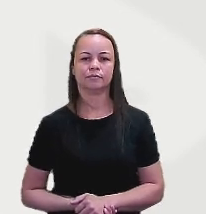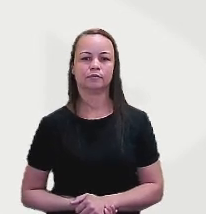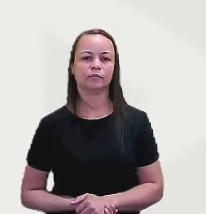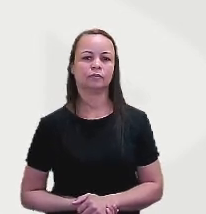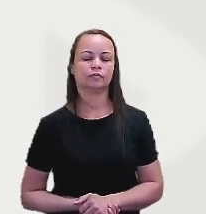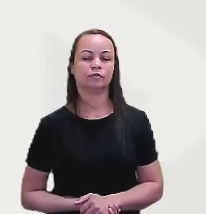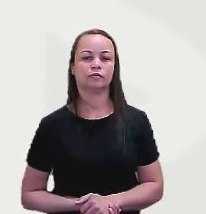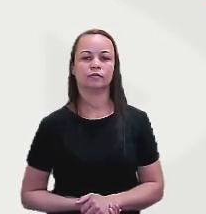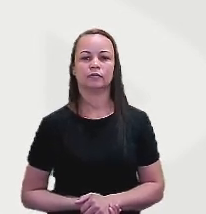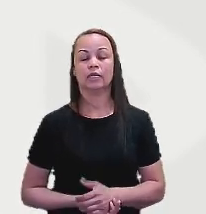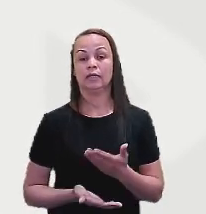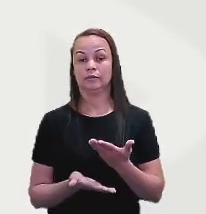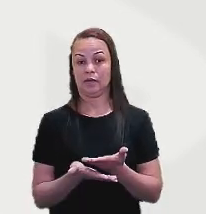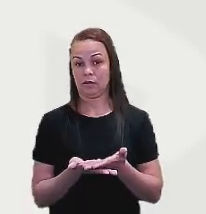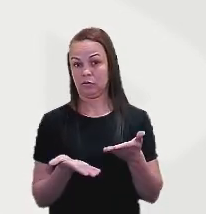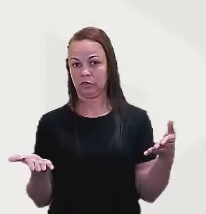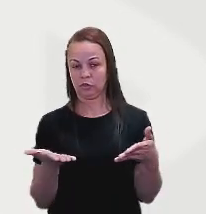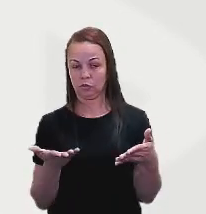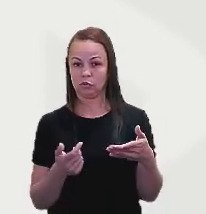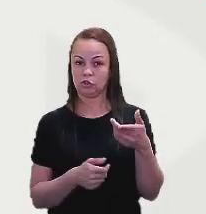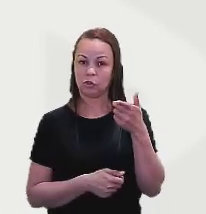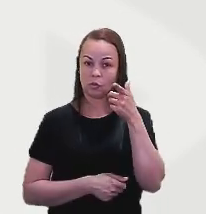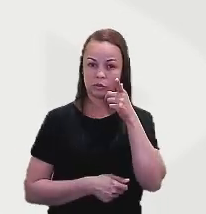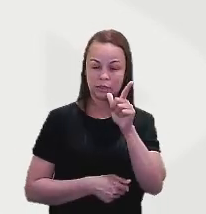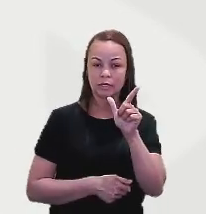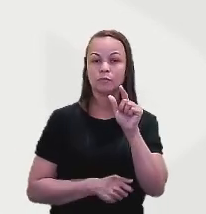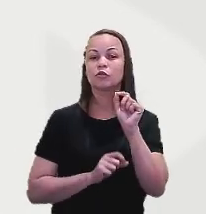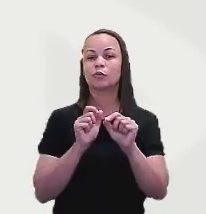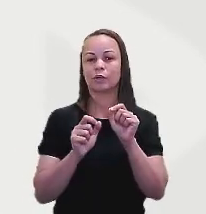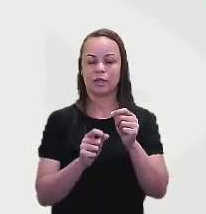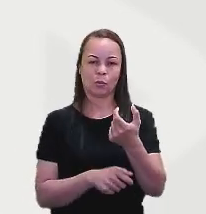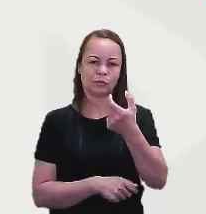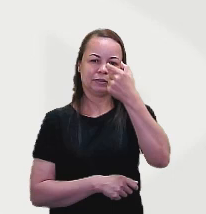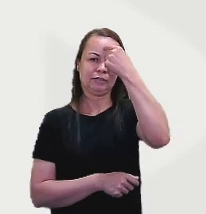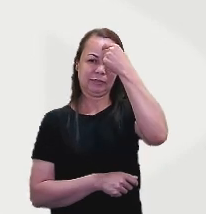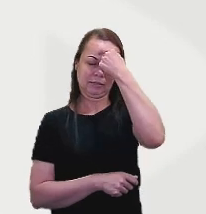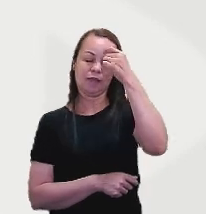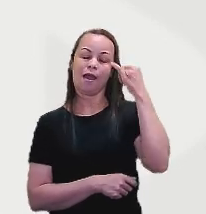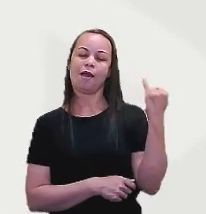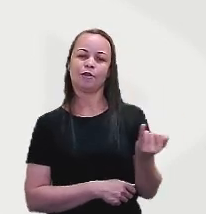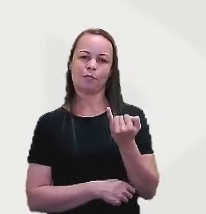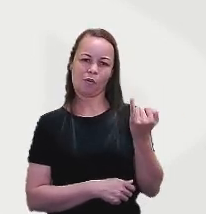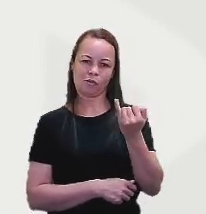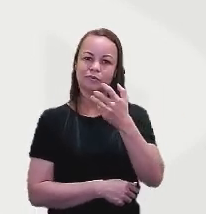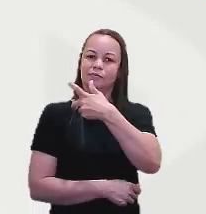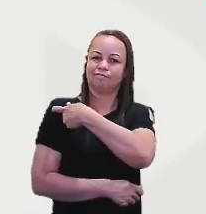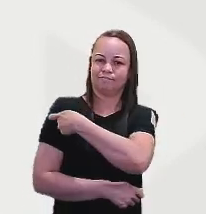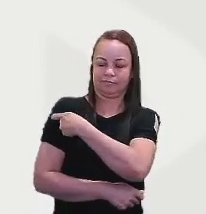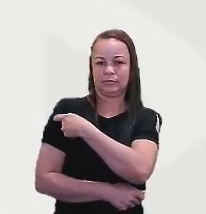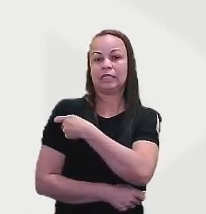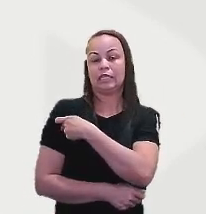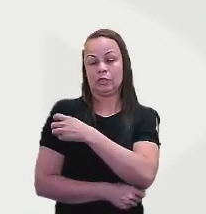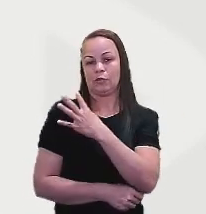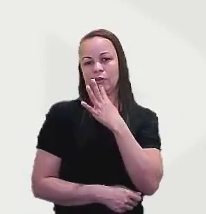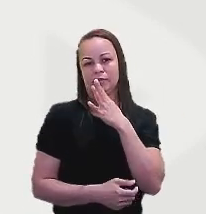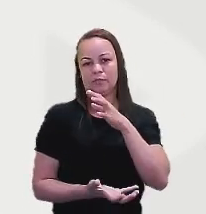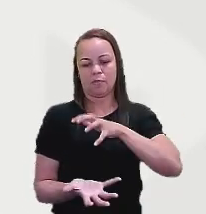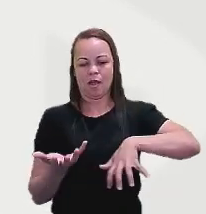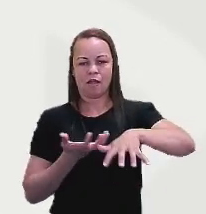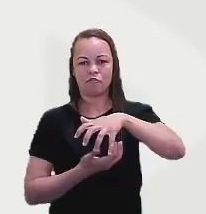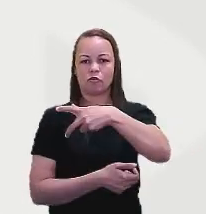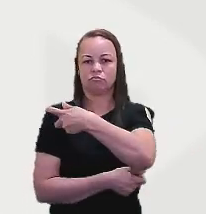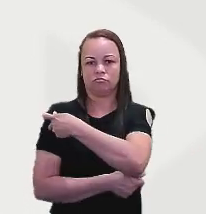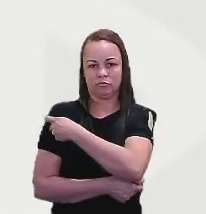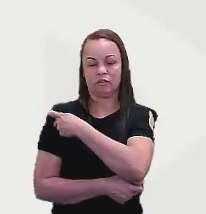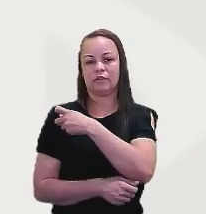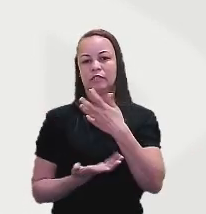Então, na aula de hoje a gente conseguiu se conscientizar, né, um pouquinho sobre a importância da vacina e conhecemos a revolta da vacina, que